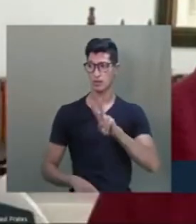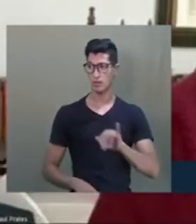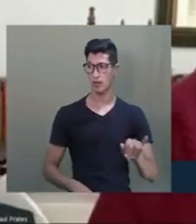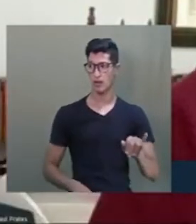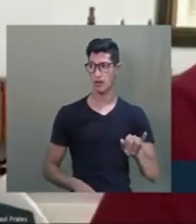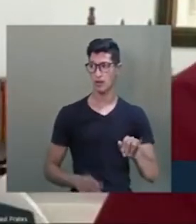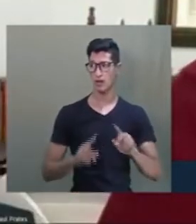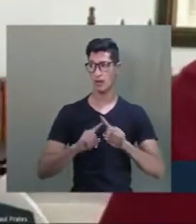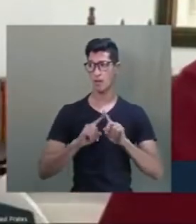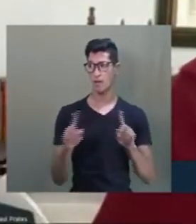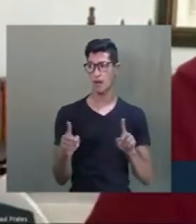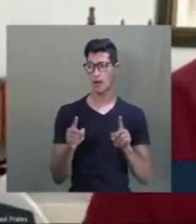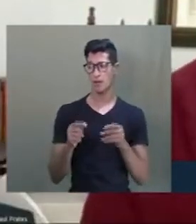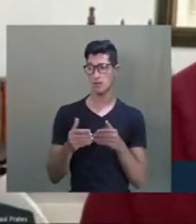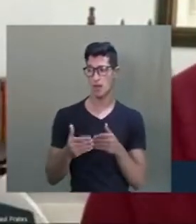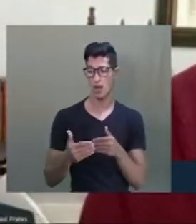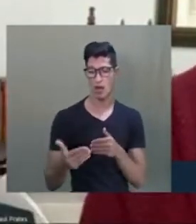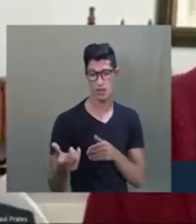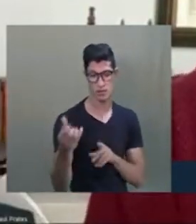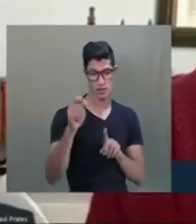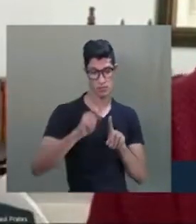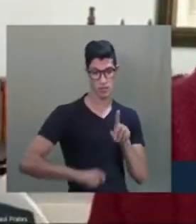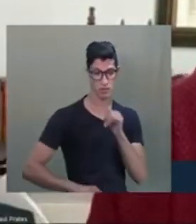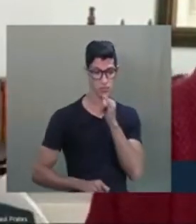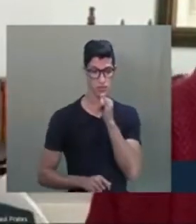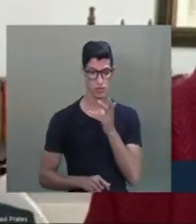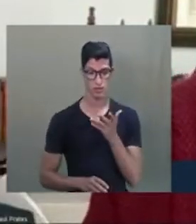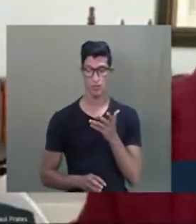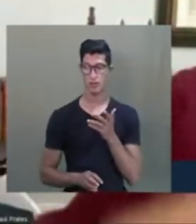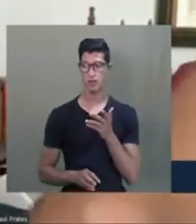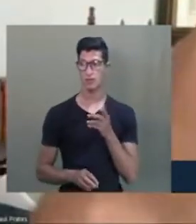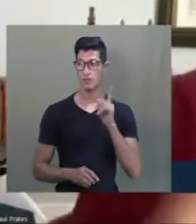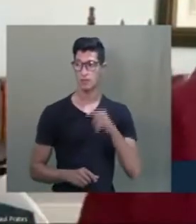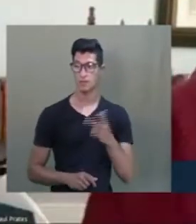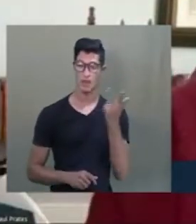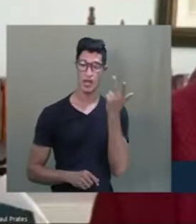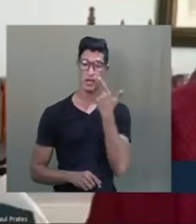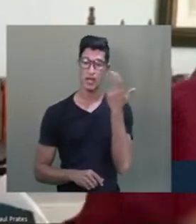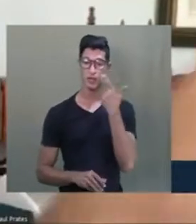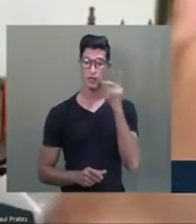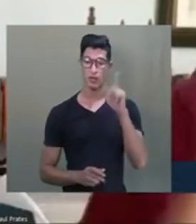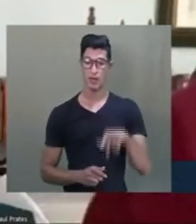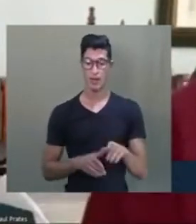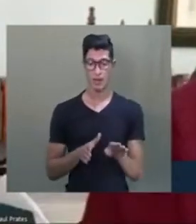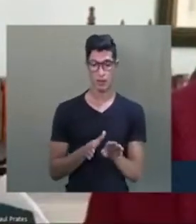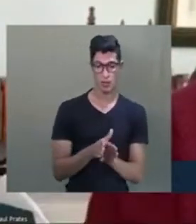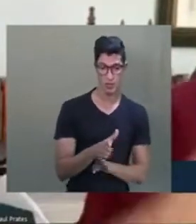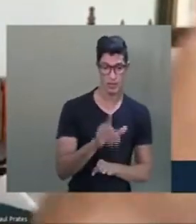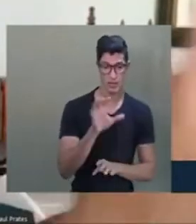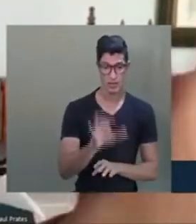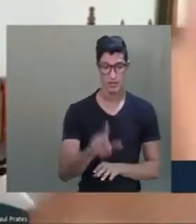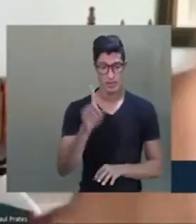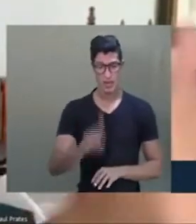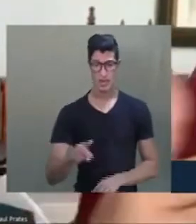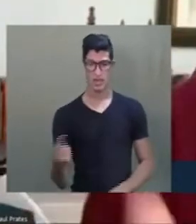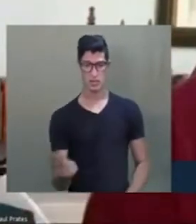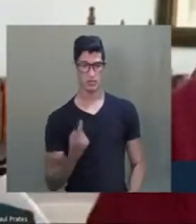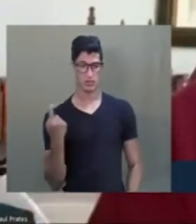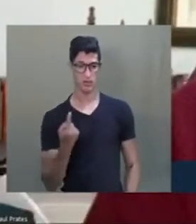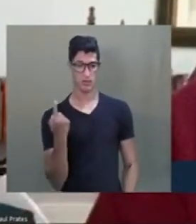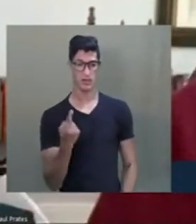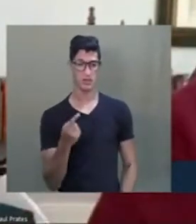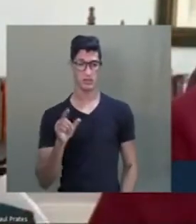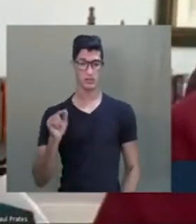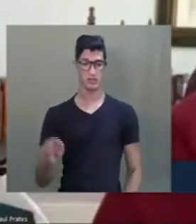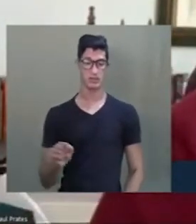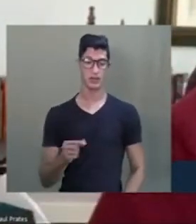mas ao longo dos primeiros 6 meses, por exemplo, é natural, é recomendado e é exclusivamente o